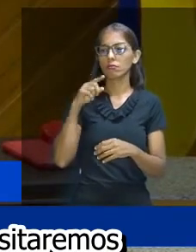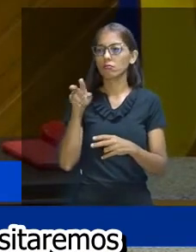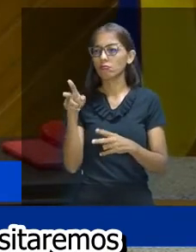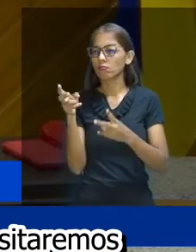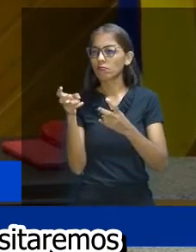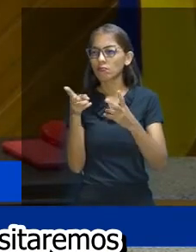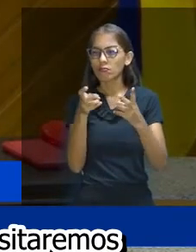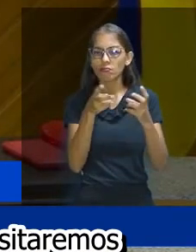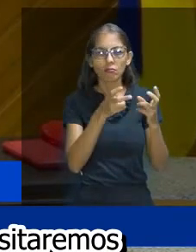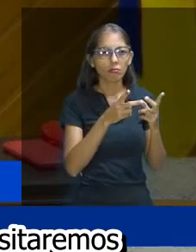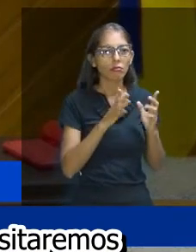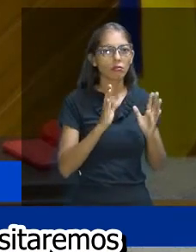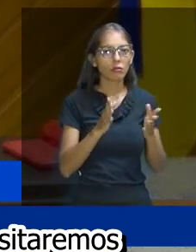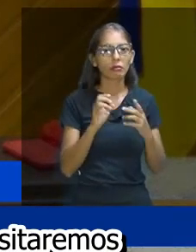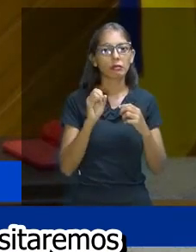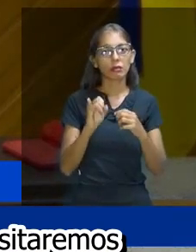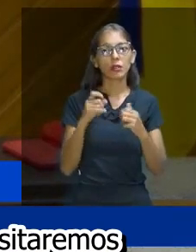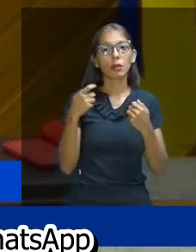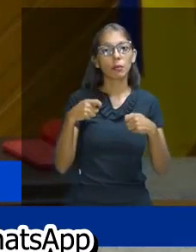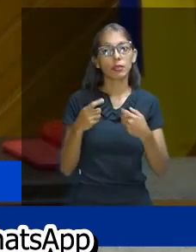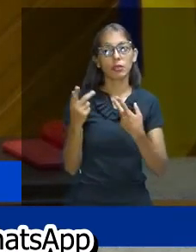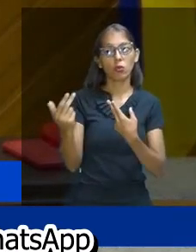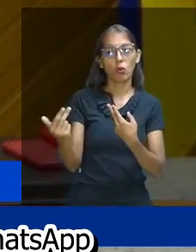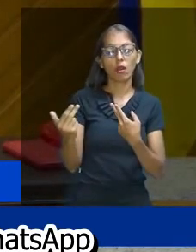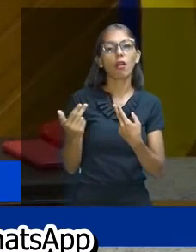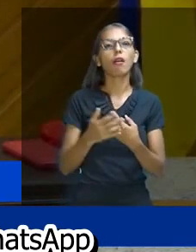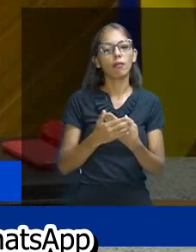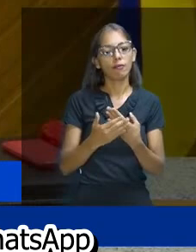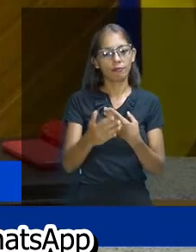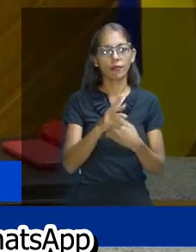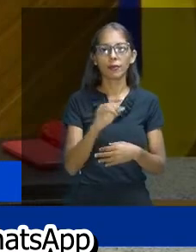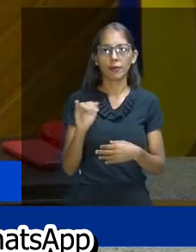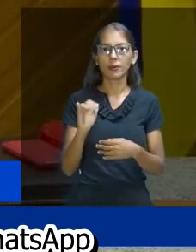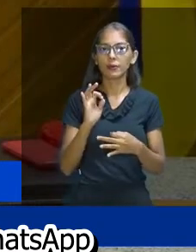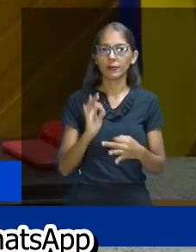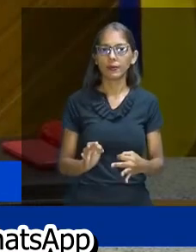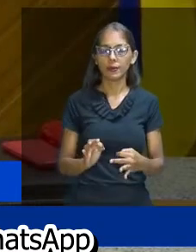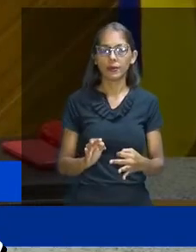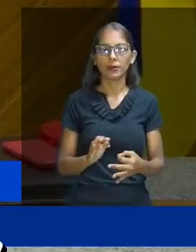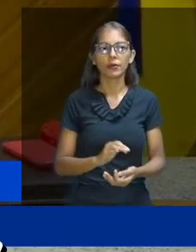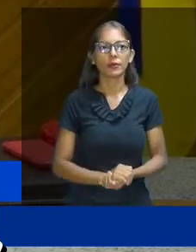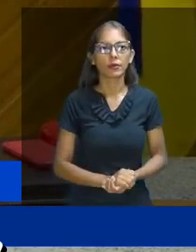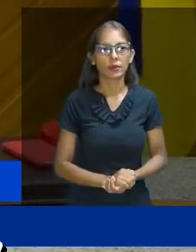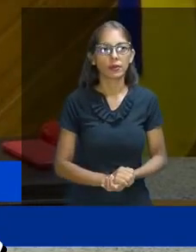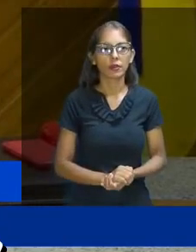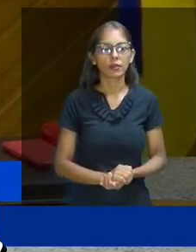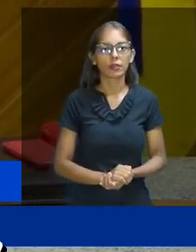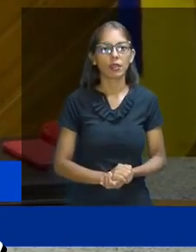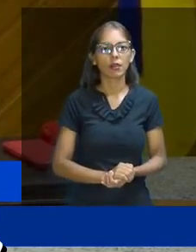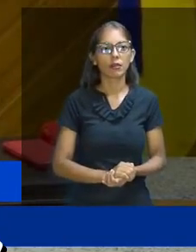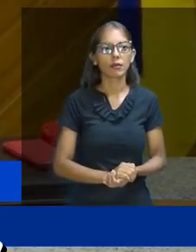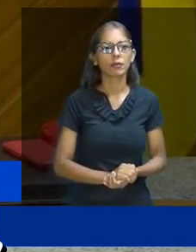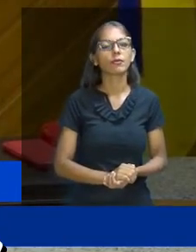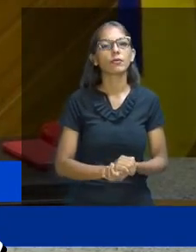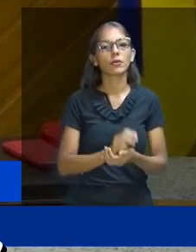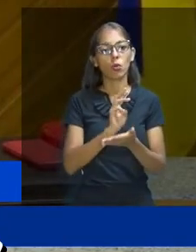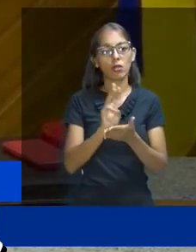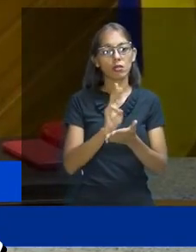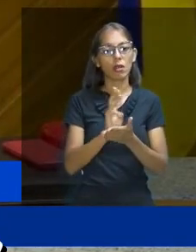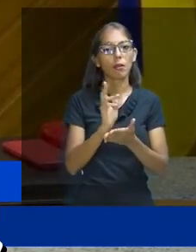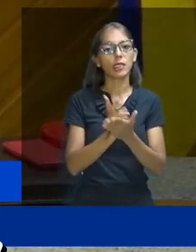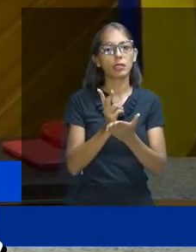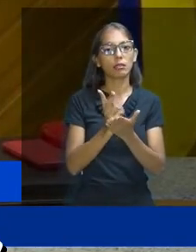que tivemos a pandemia da Covid, não hesitaremos de fazê-lo, mas manterei no nosso grupo de WhatsApp previamente todos